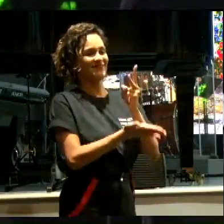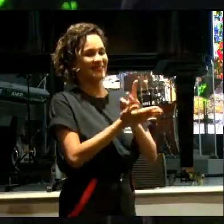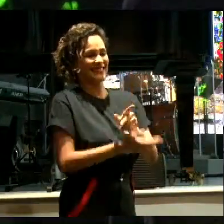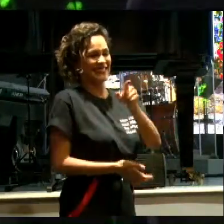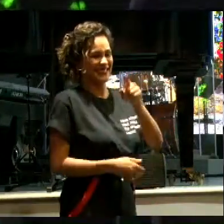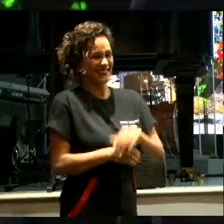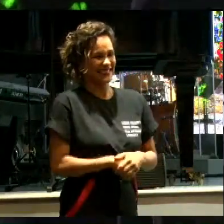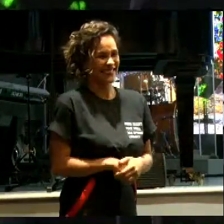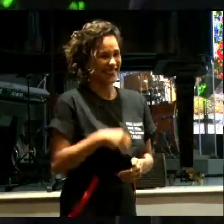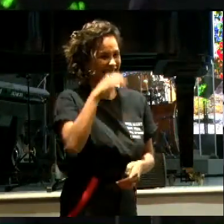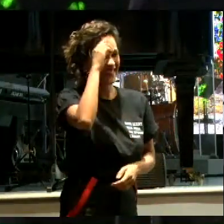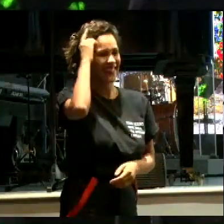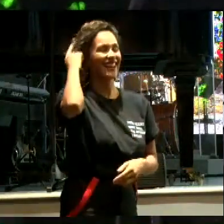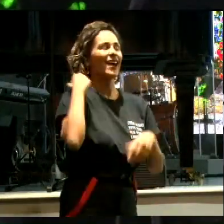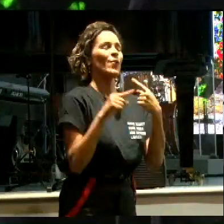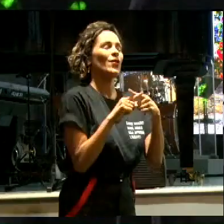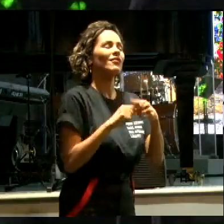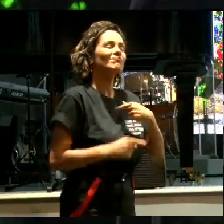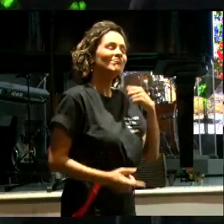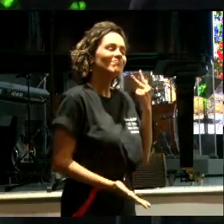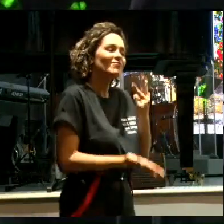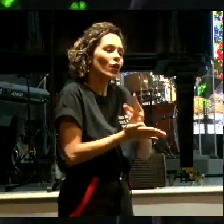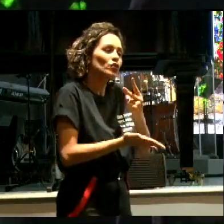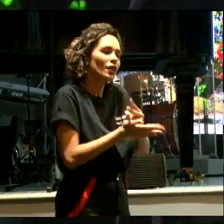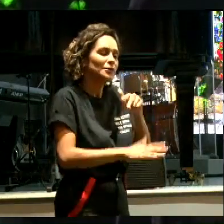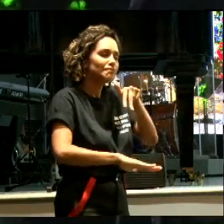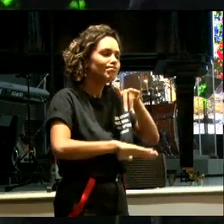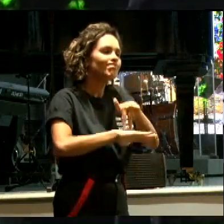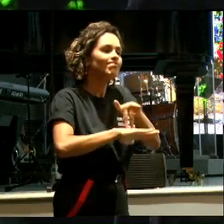Porque eu vou estar plena na Tua presença.